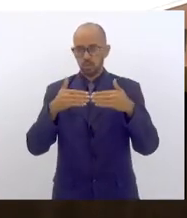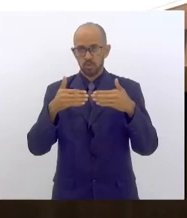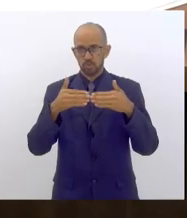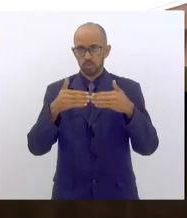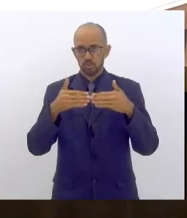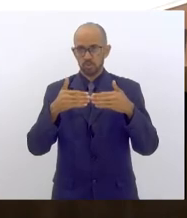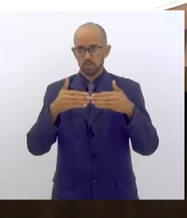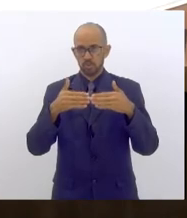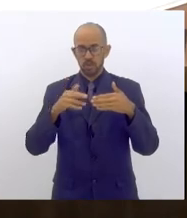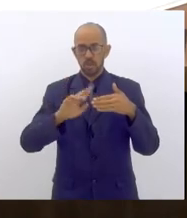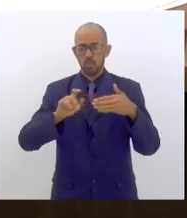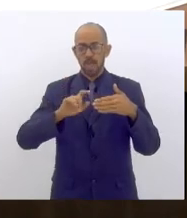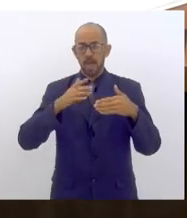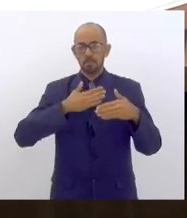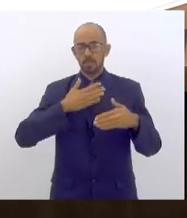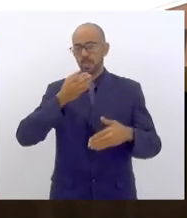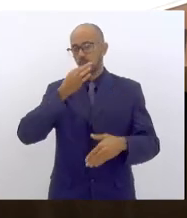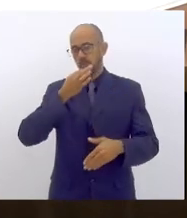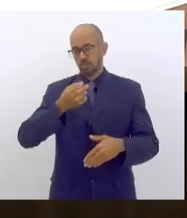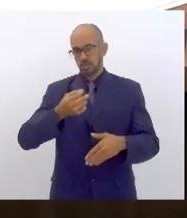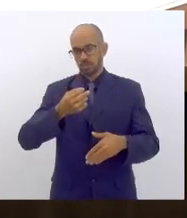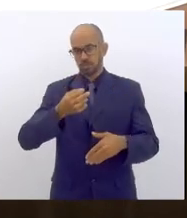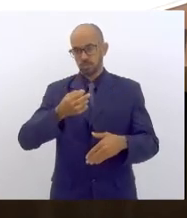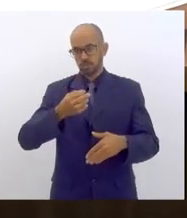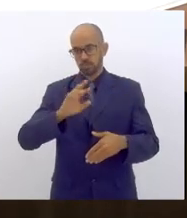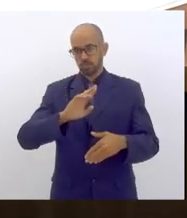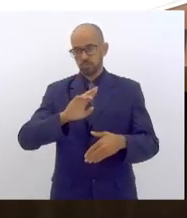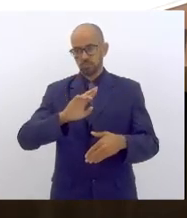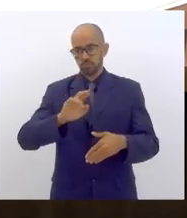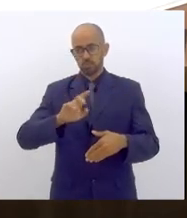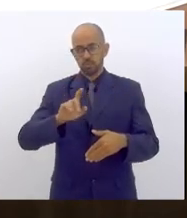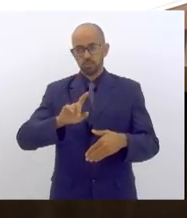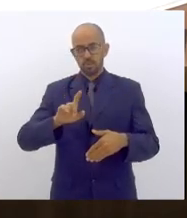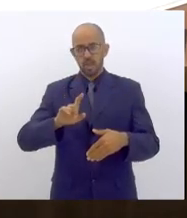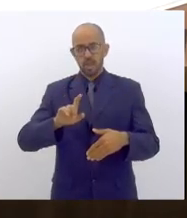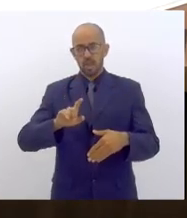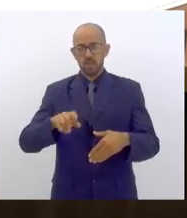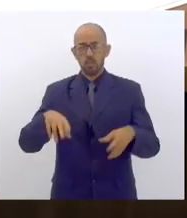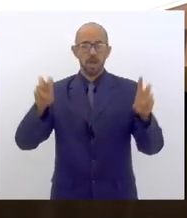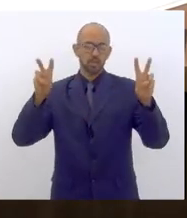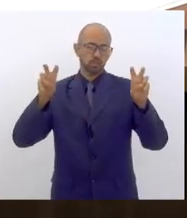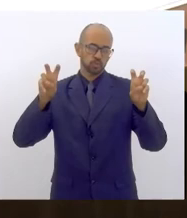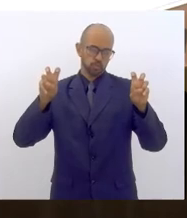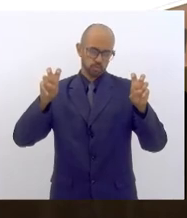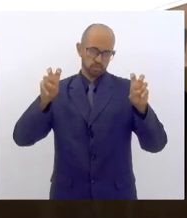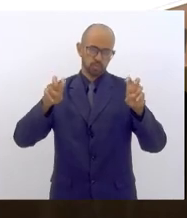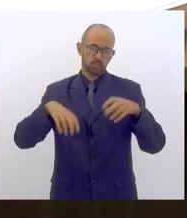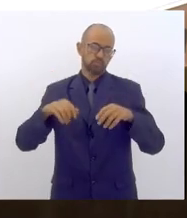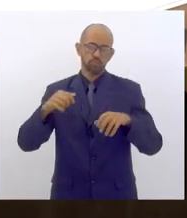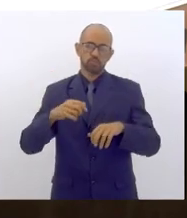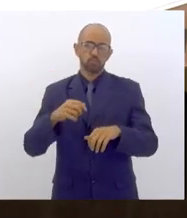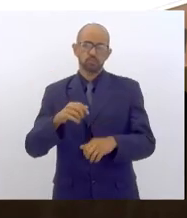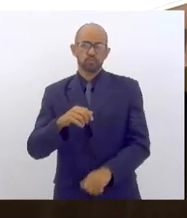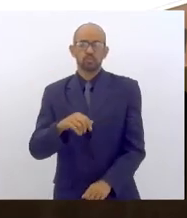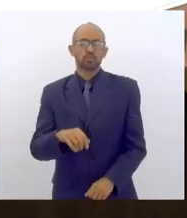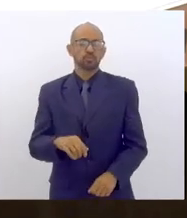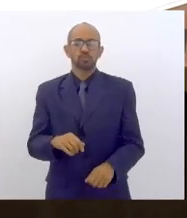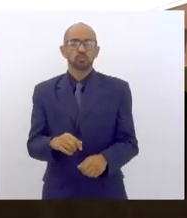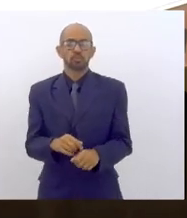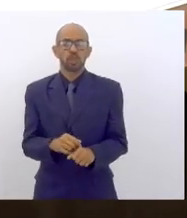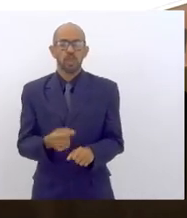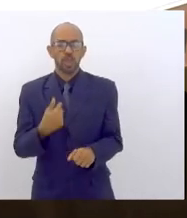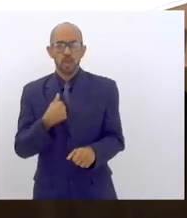meu parecer ou a minha opinião. Aliás, eu não estou discutindo o mérito da matéria. Eu somente, na condição de vice-líder do